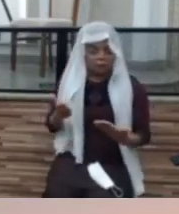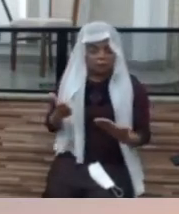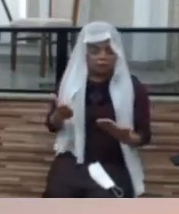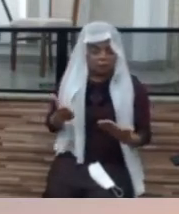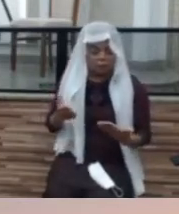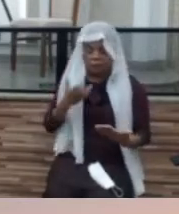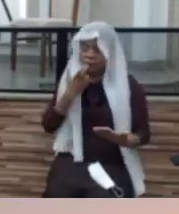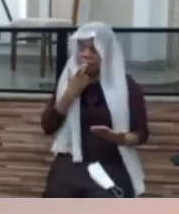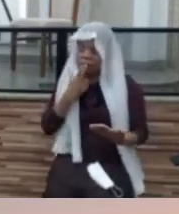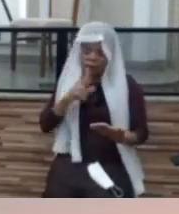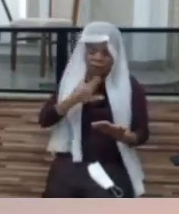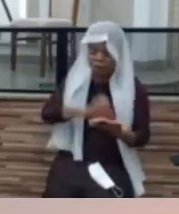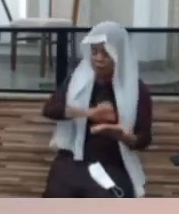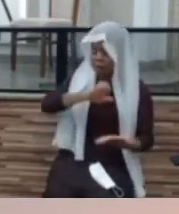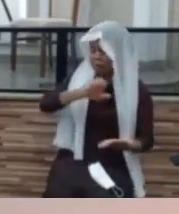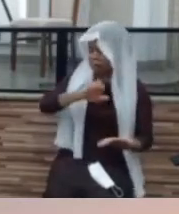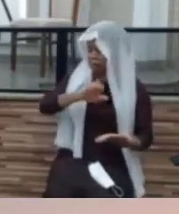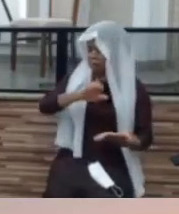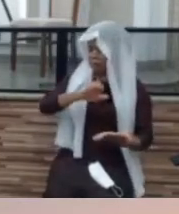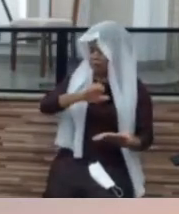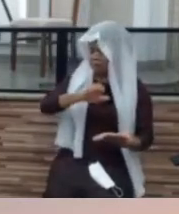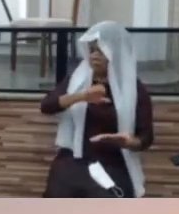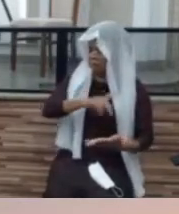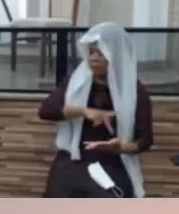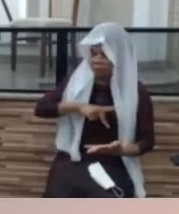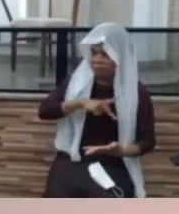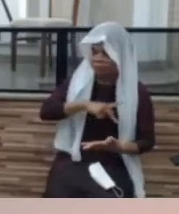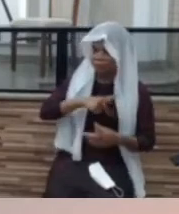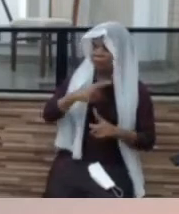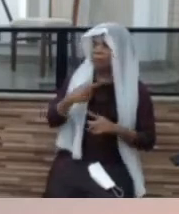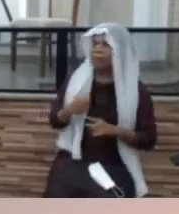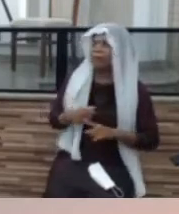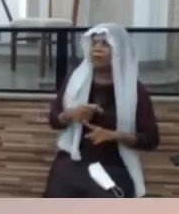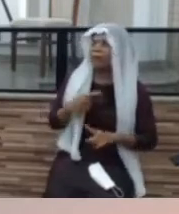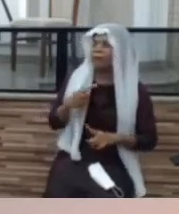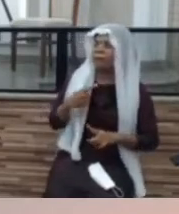Timóteo, capítulo 6, irmãos, Paulo escreveu assim,